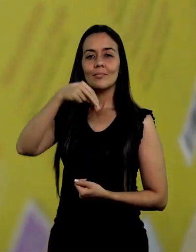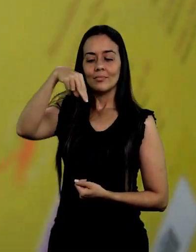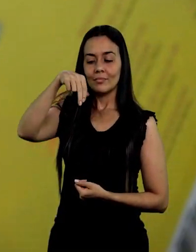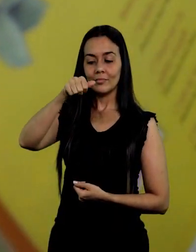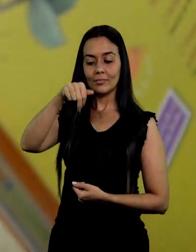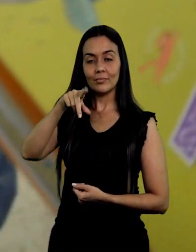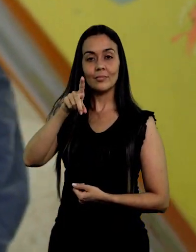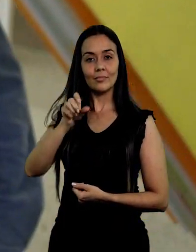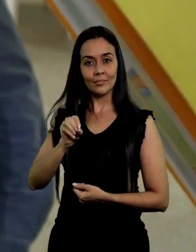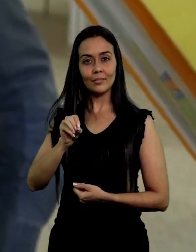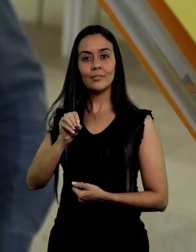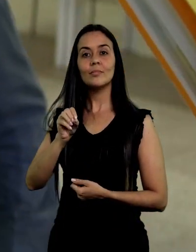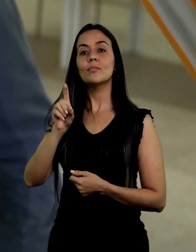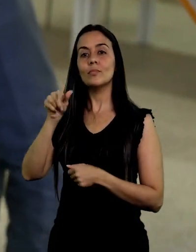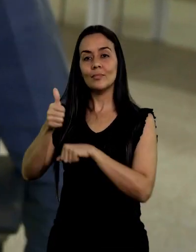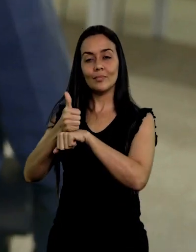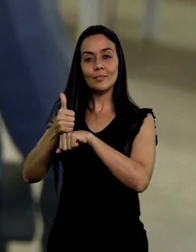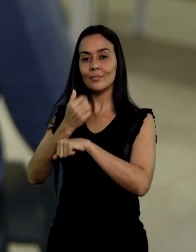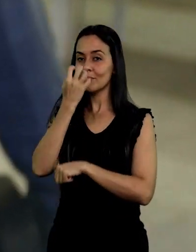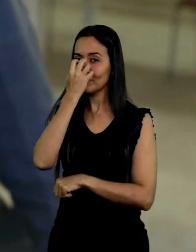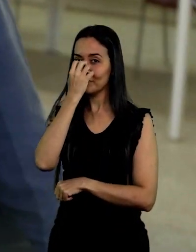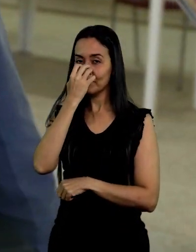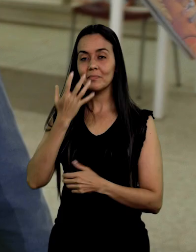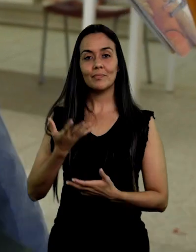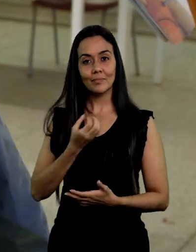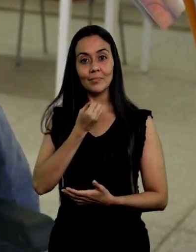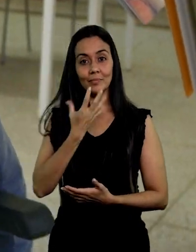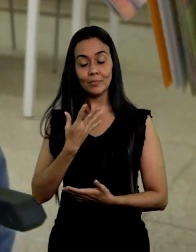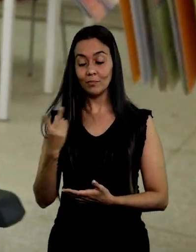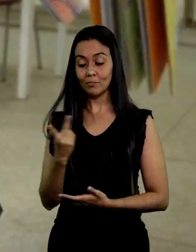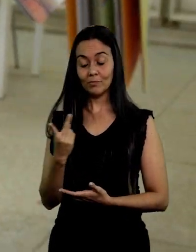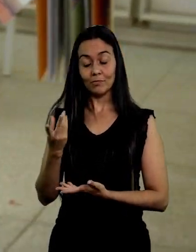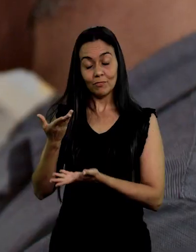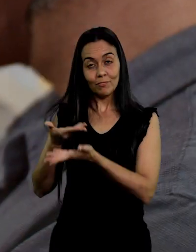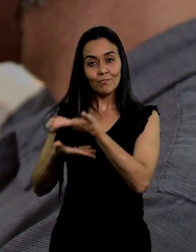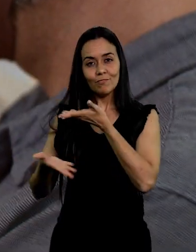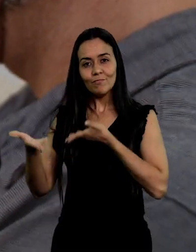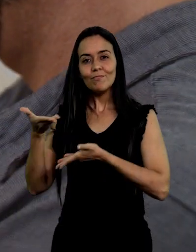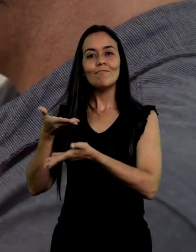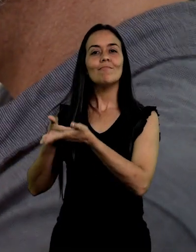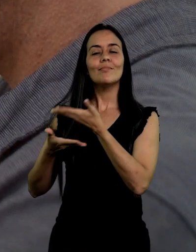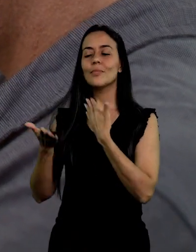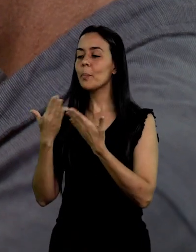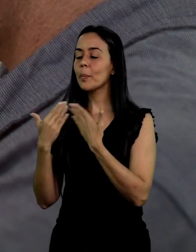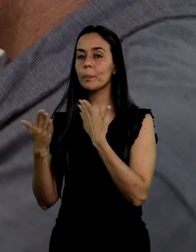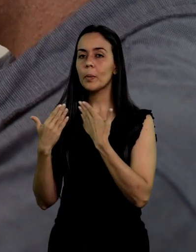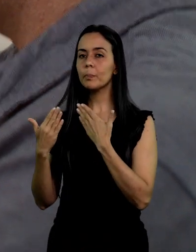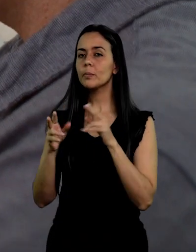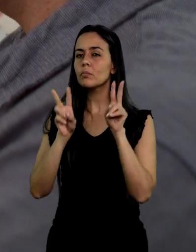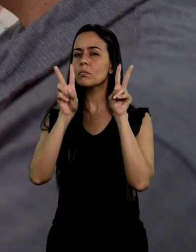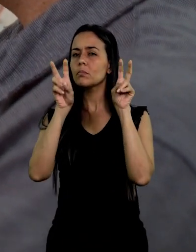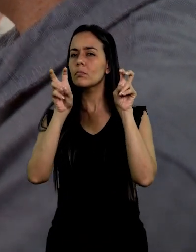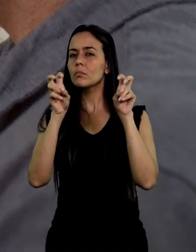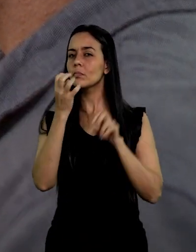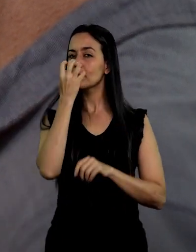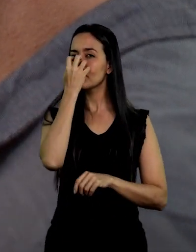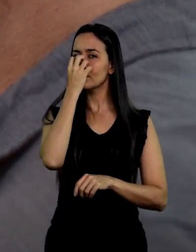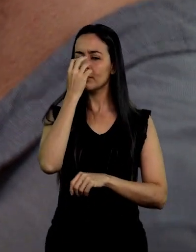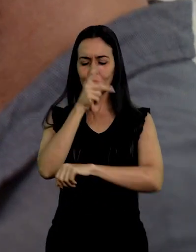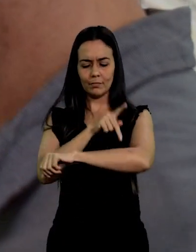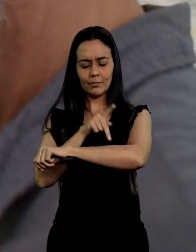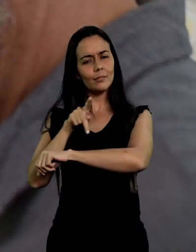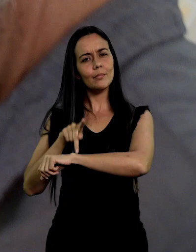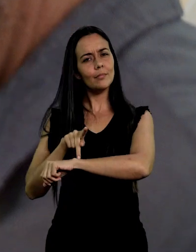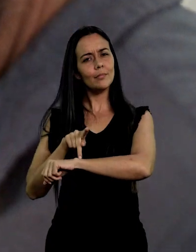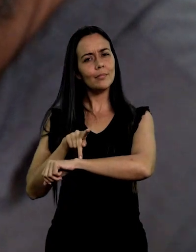extremamente inspirador. E a gente vai conversar um pouco sobre o palhaço como pedagogo. E também a gente pode